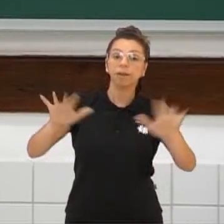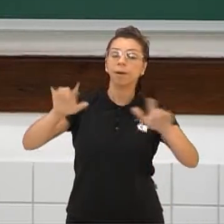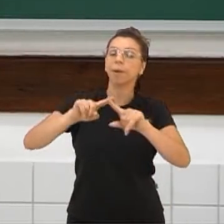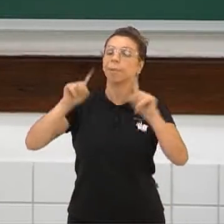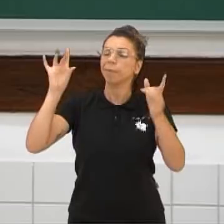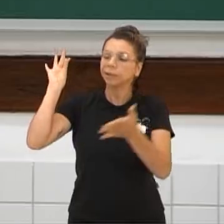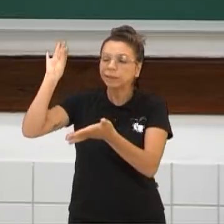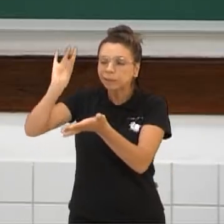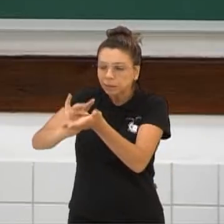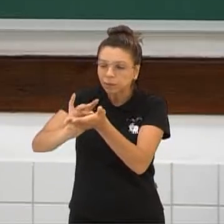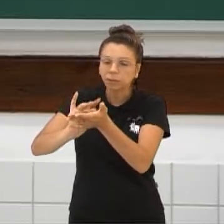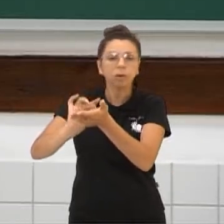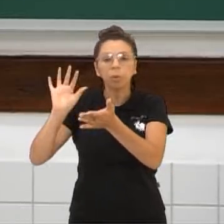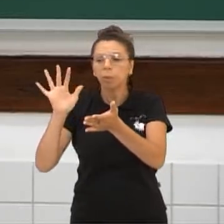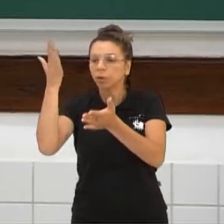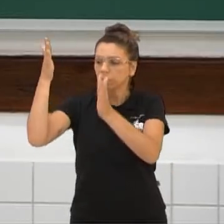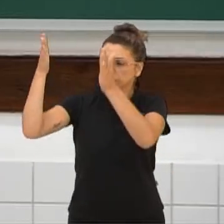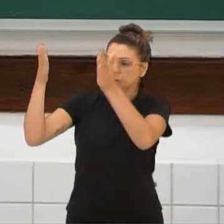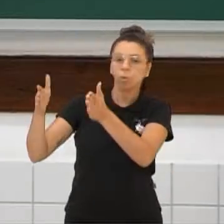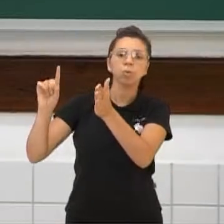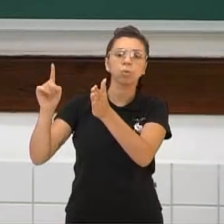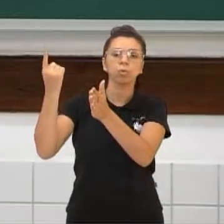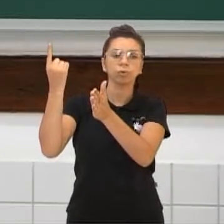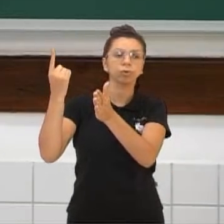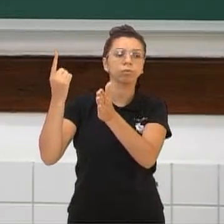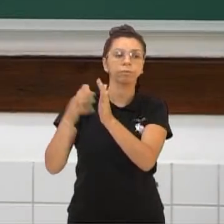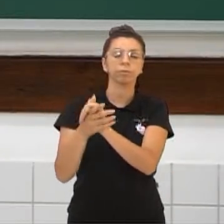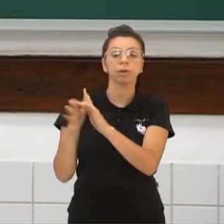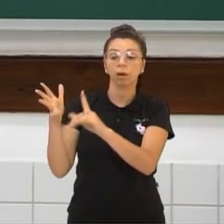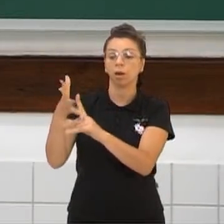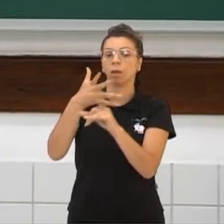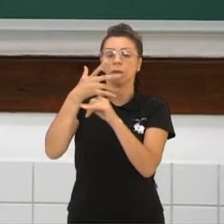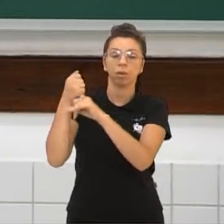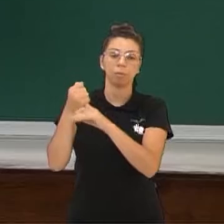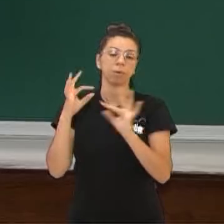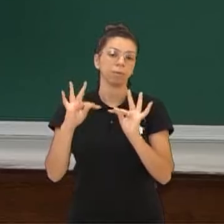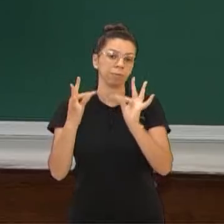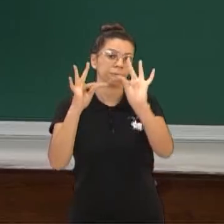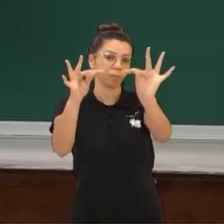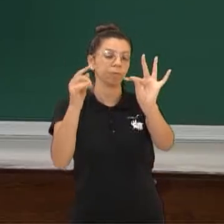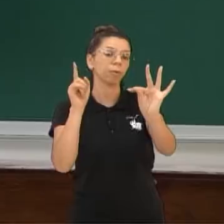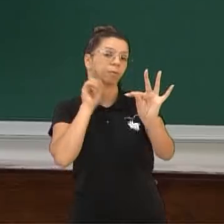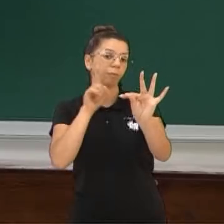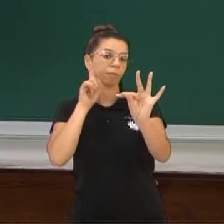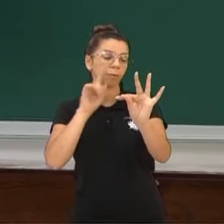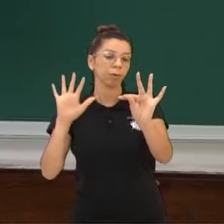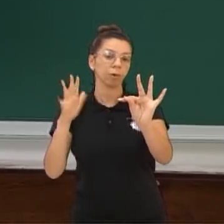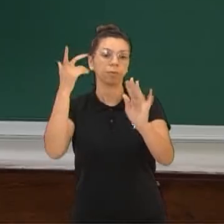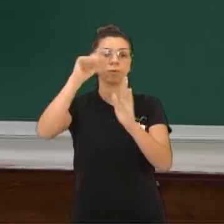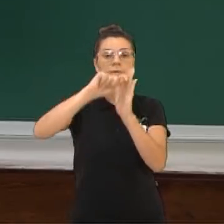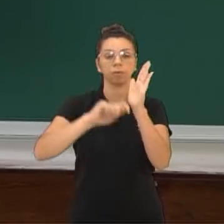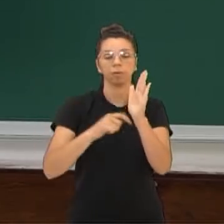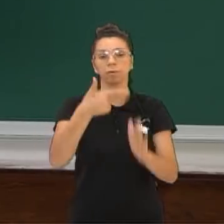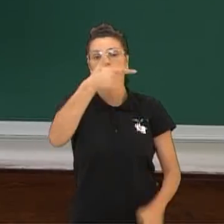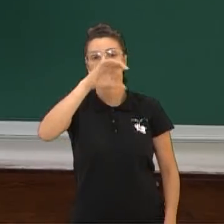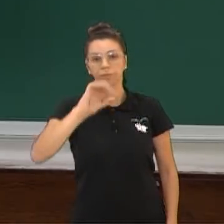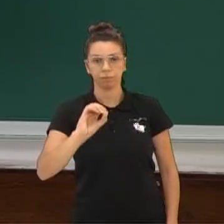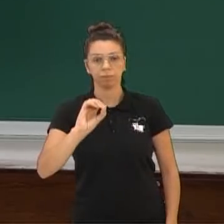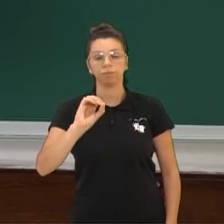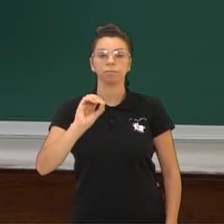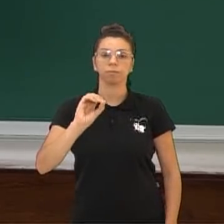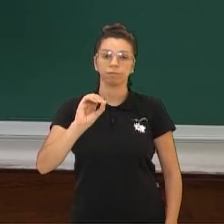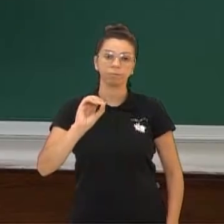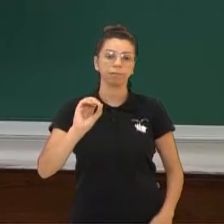mesmo lá no último fato, que foi o que eu expliquei para vocês, na dominação tecnológica americana que aconteceu no final do século